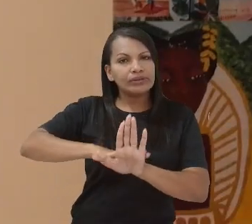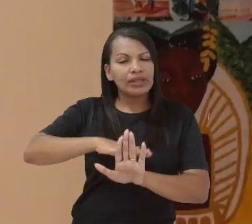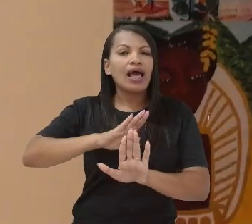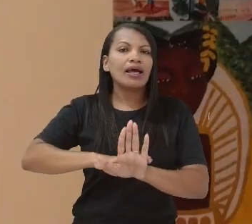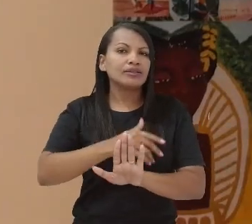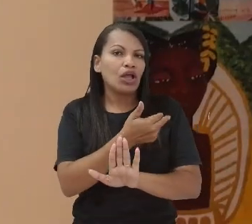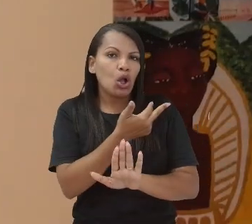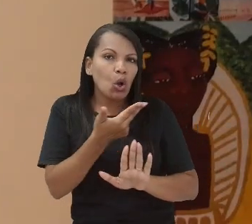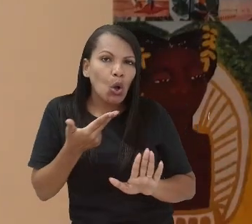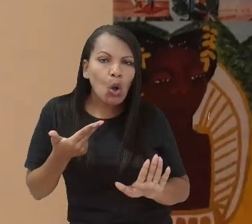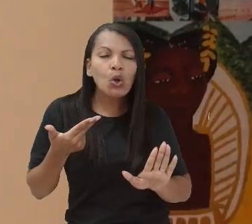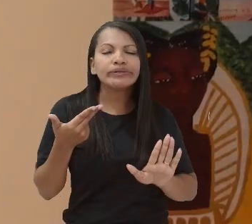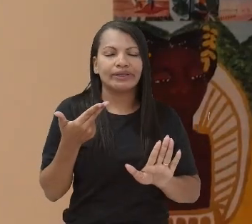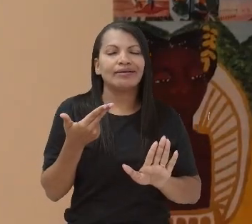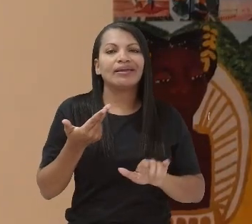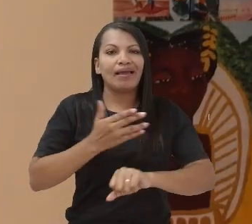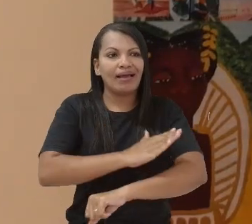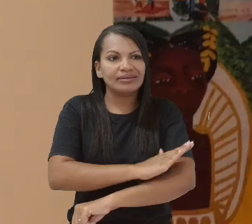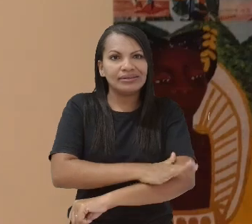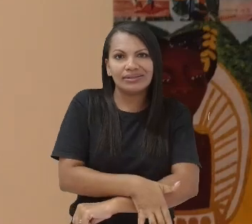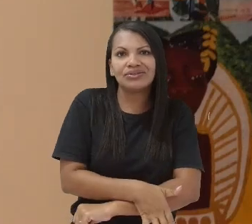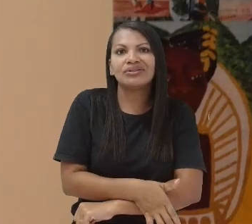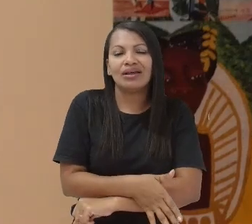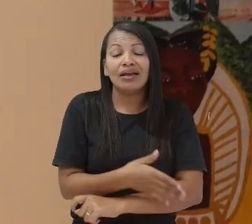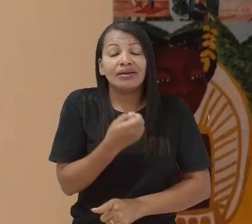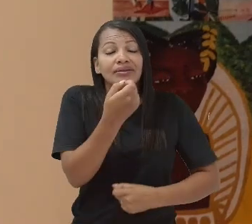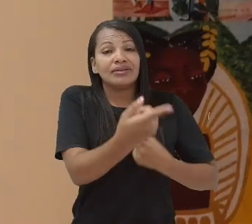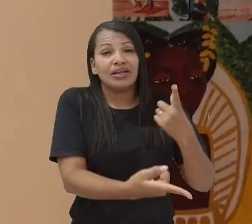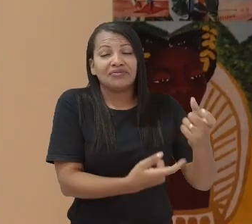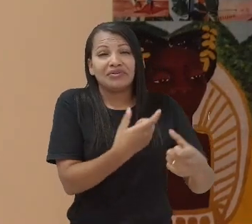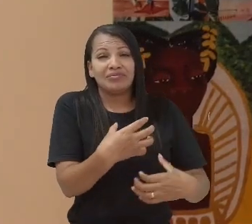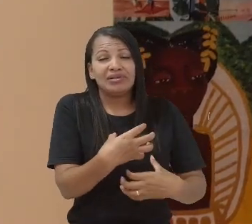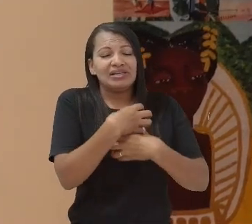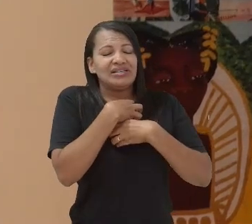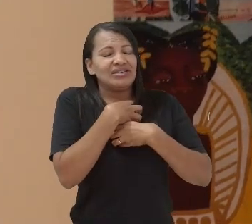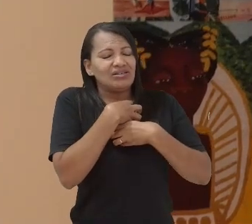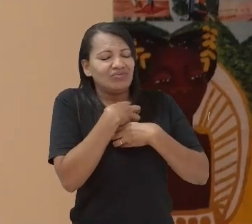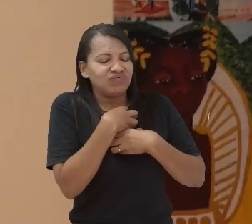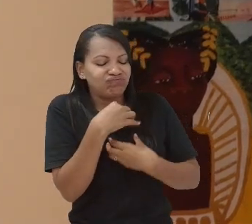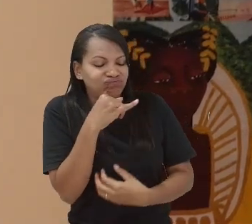que magoam profundamente as pessoas, né? Então,